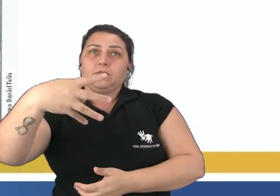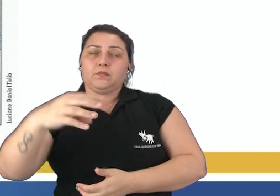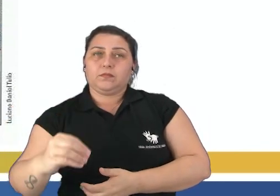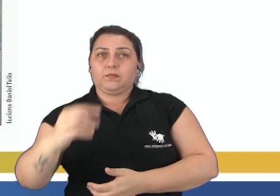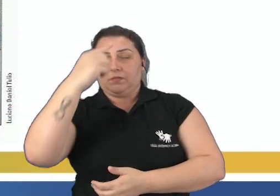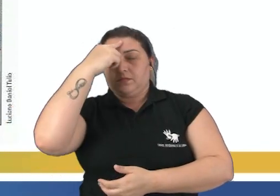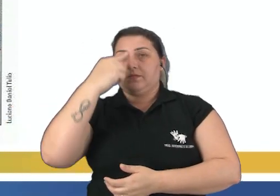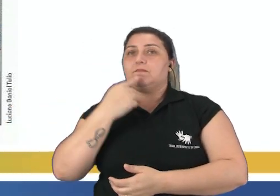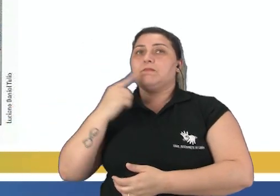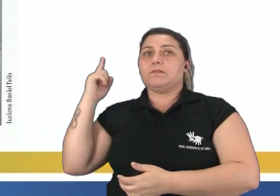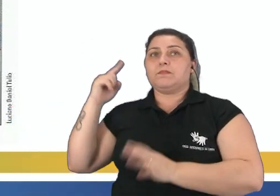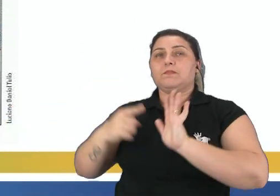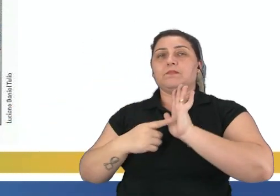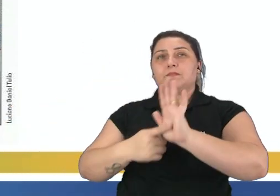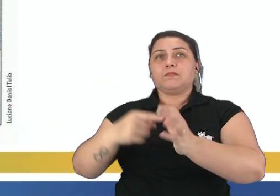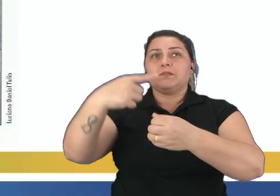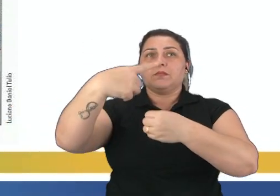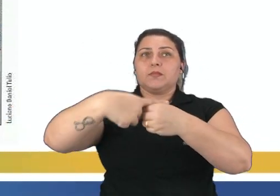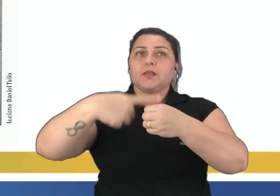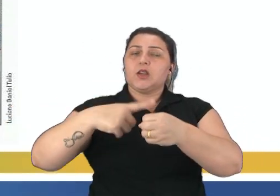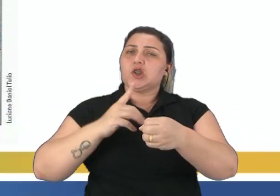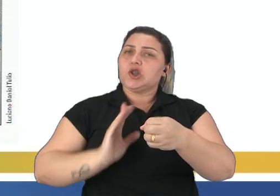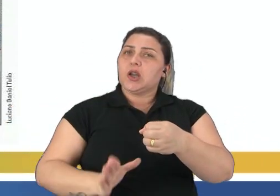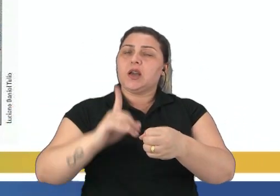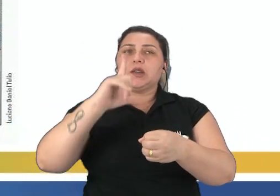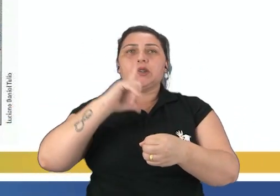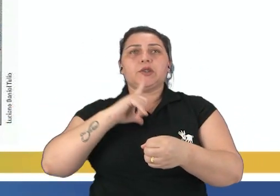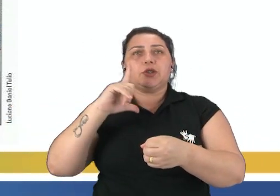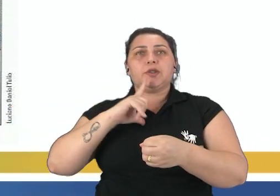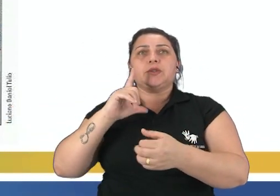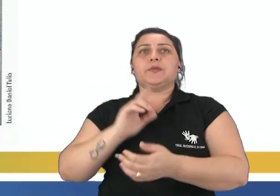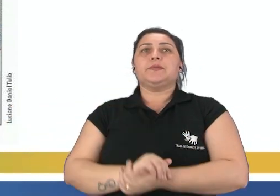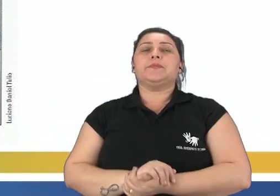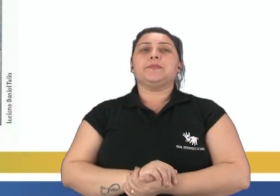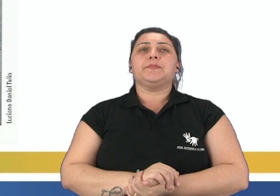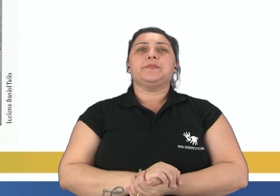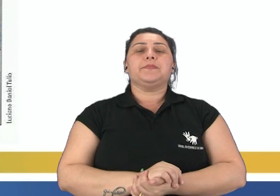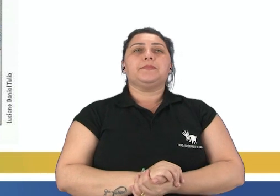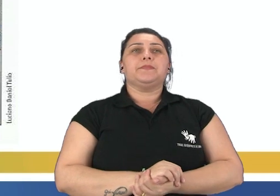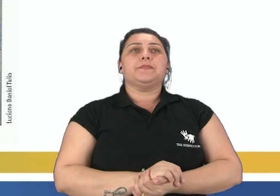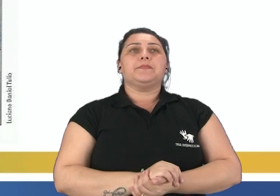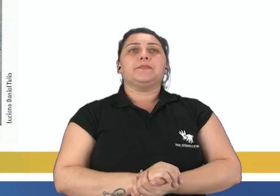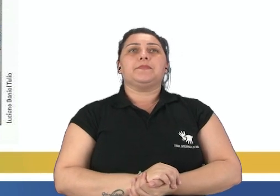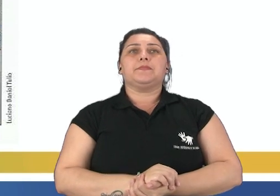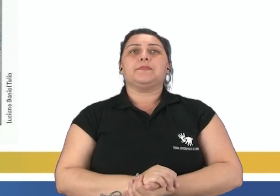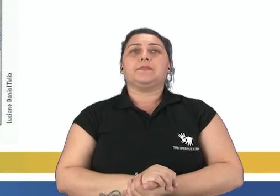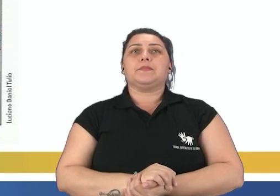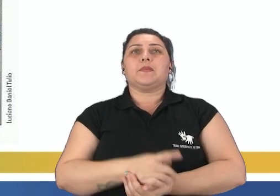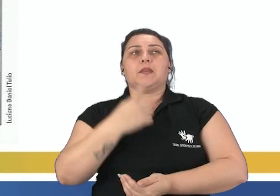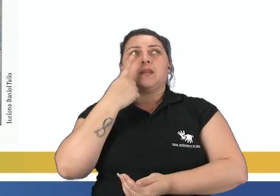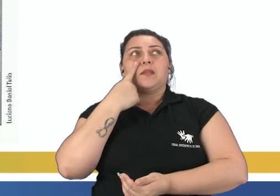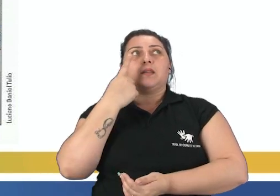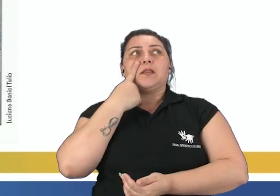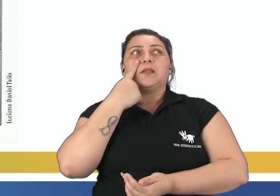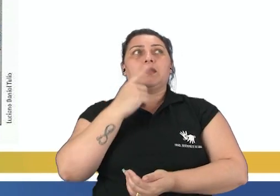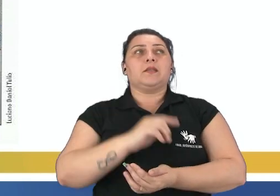1940, mostrando os municípios que já tinha nessa época, né? E olha